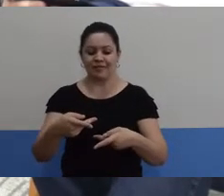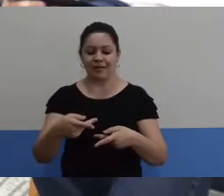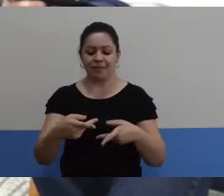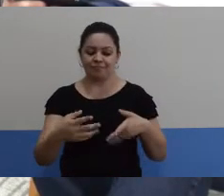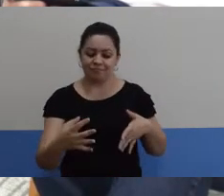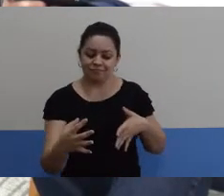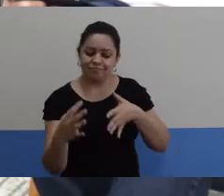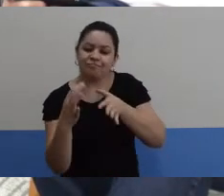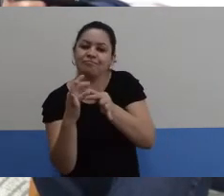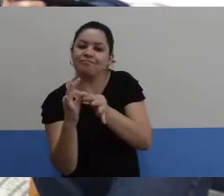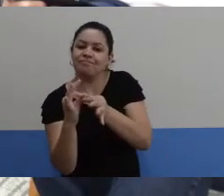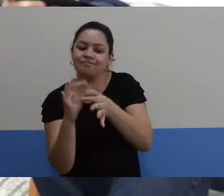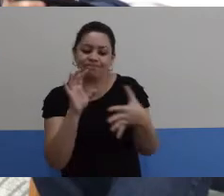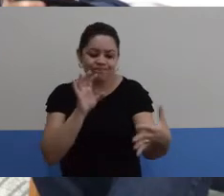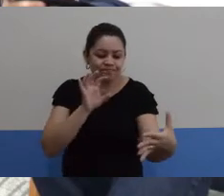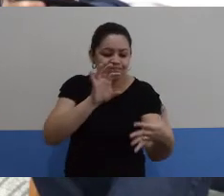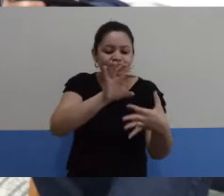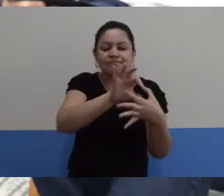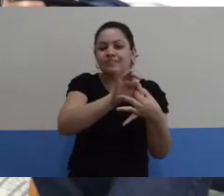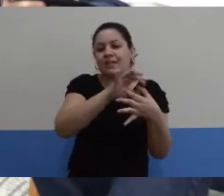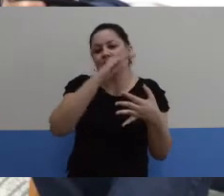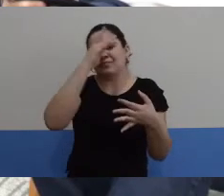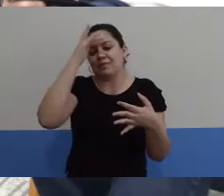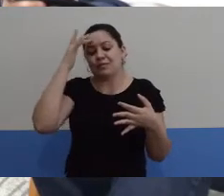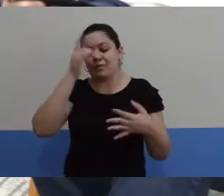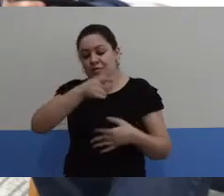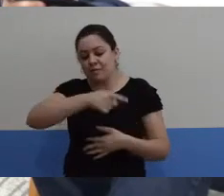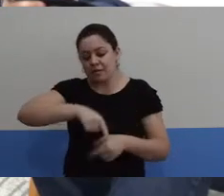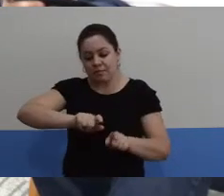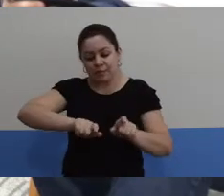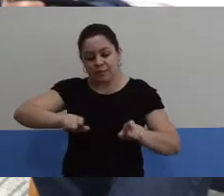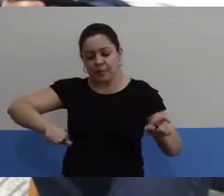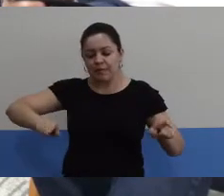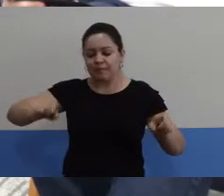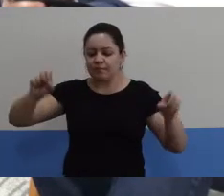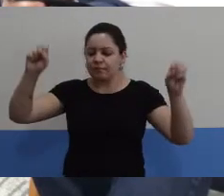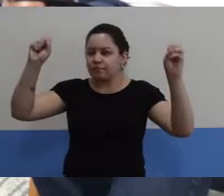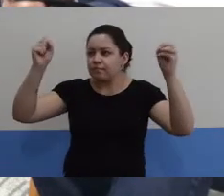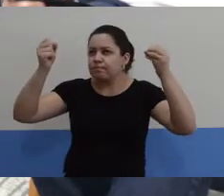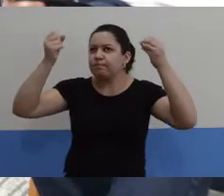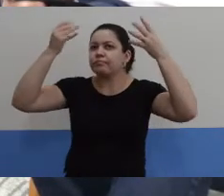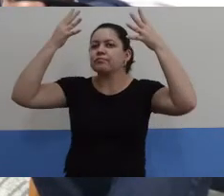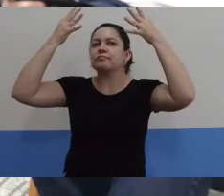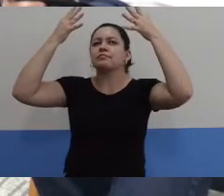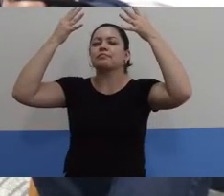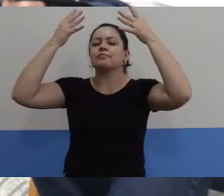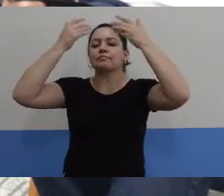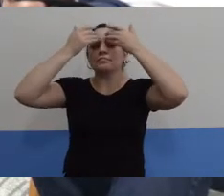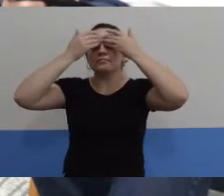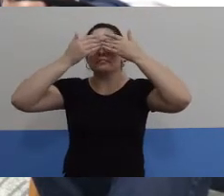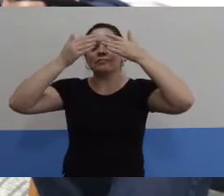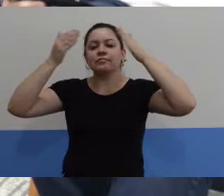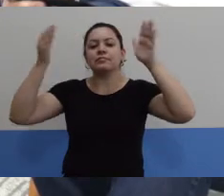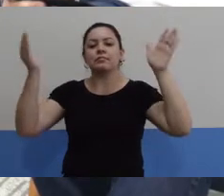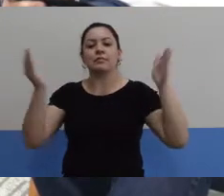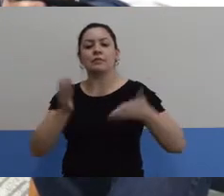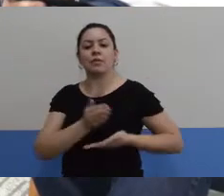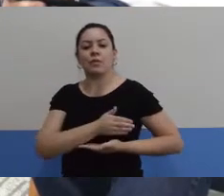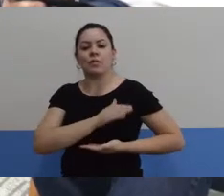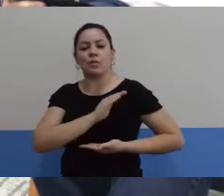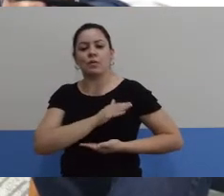para iluminar as mentes, né? Iluminar as mentes, aquecer os